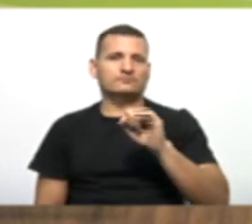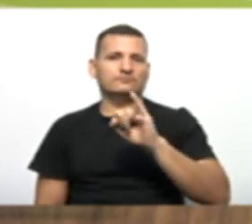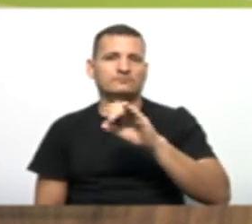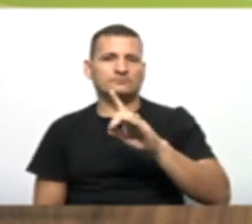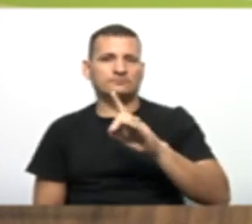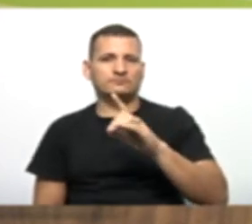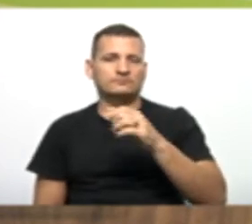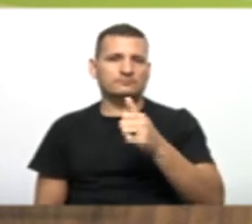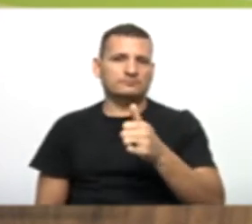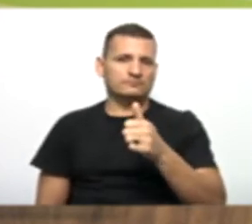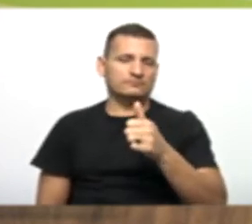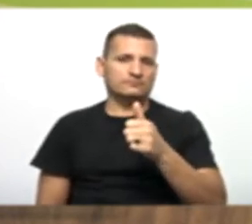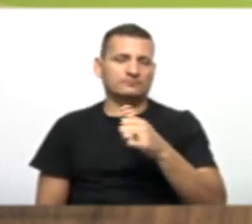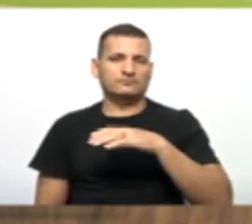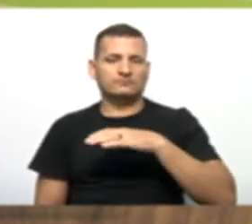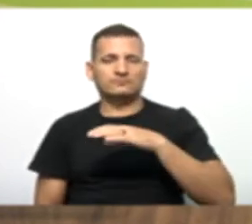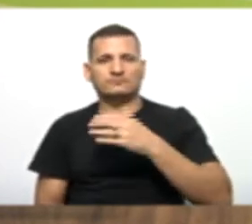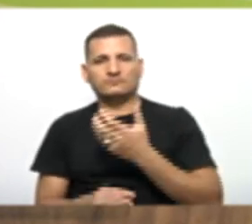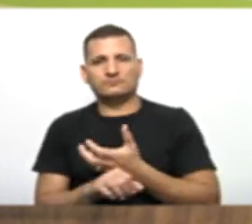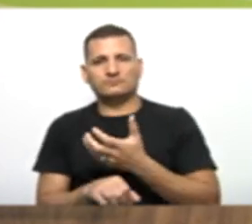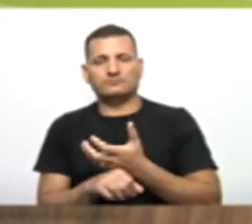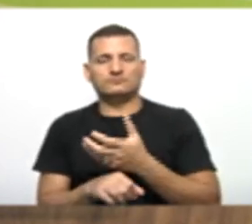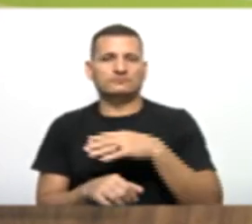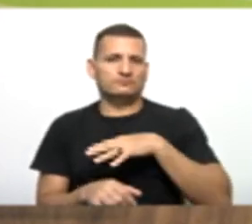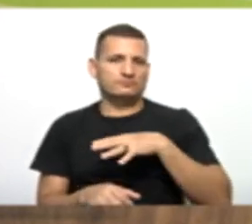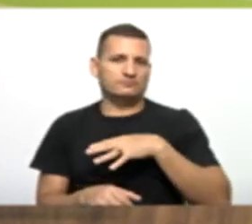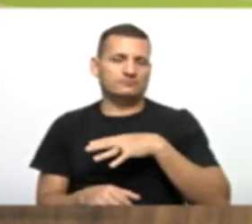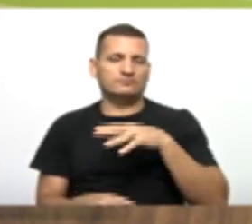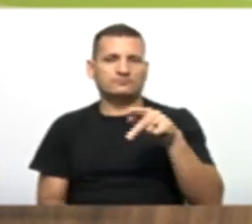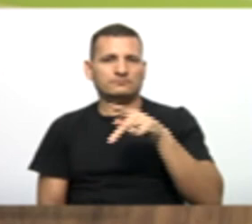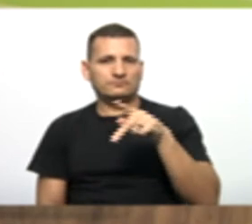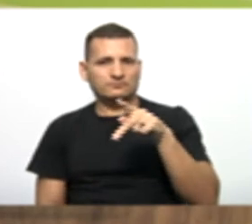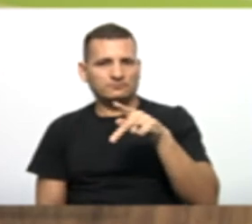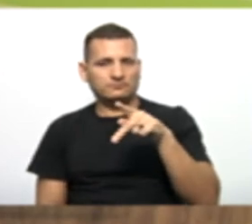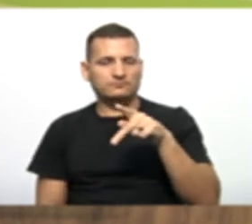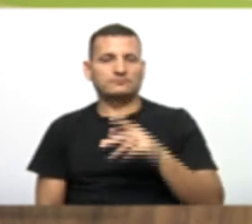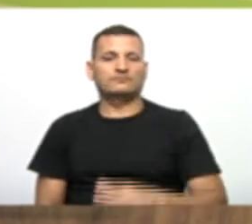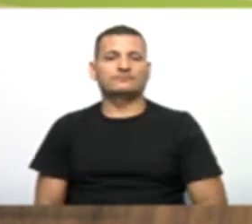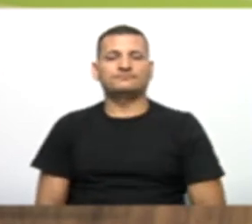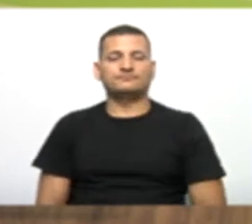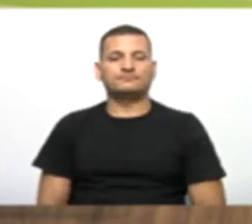português, professor Alisson. E aí ela fez o mesmo,